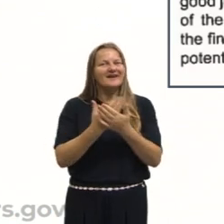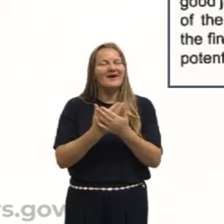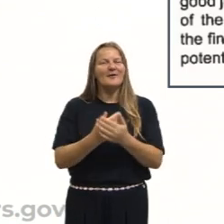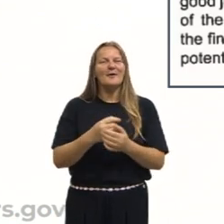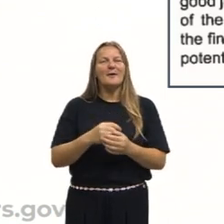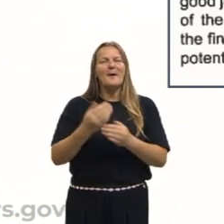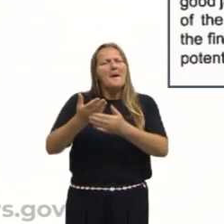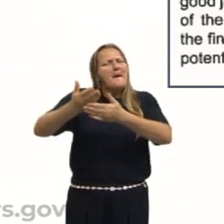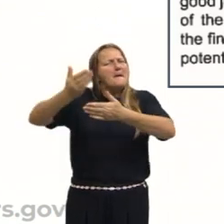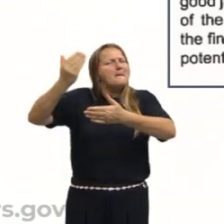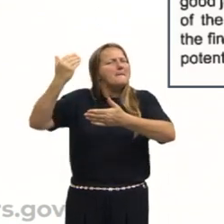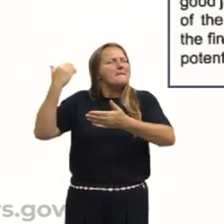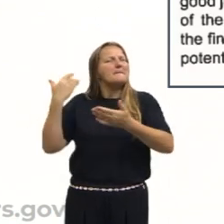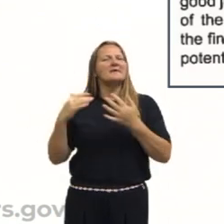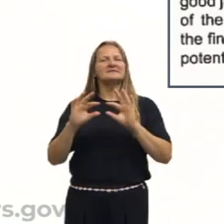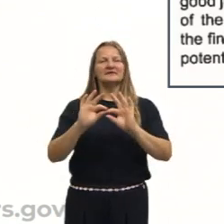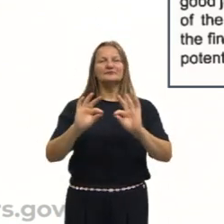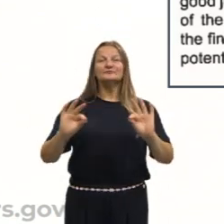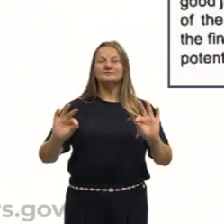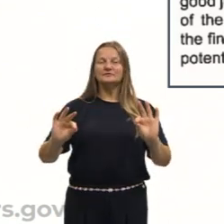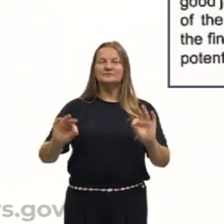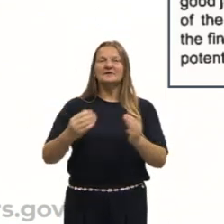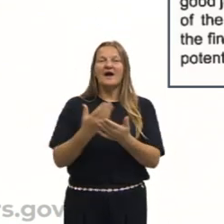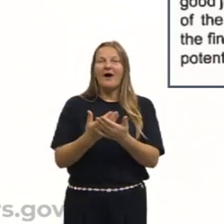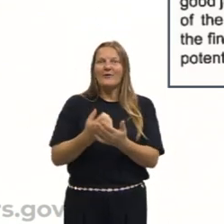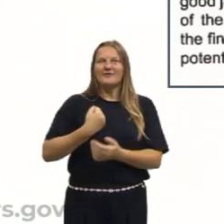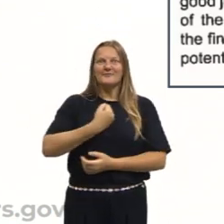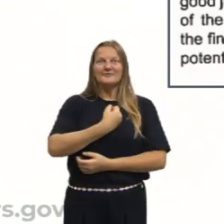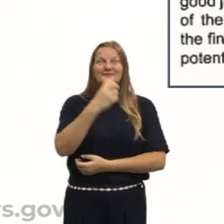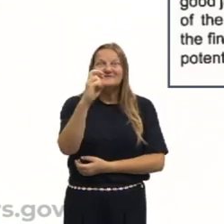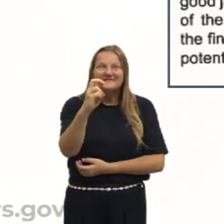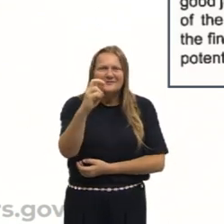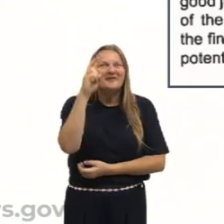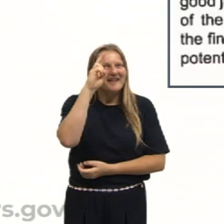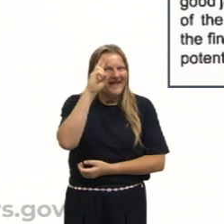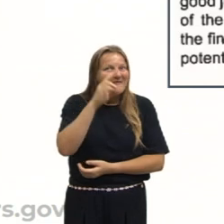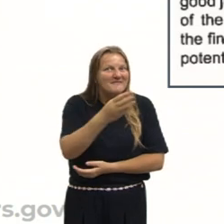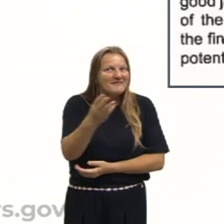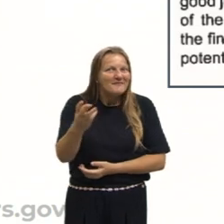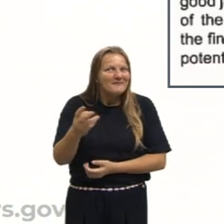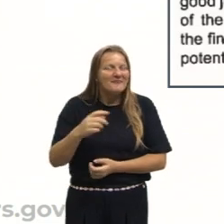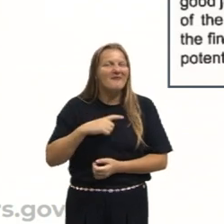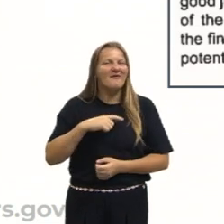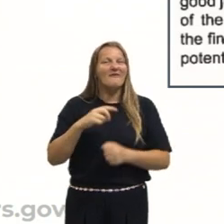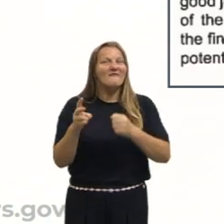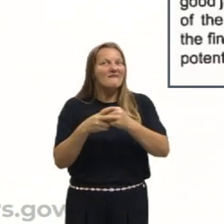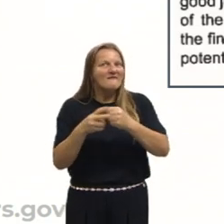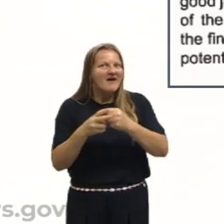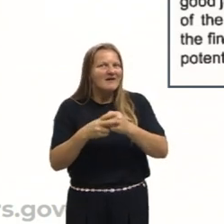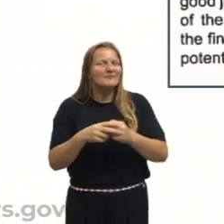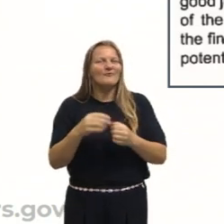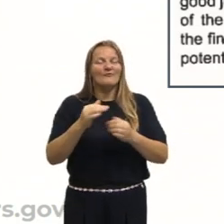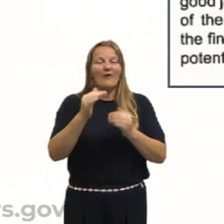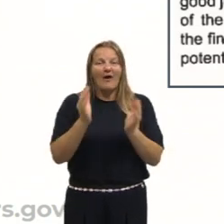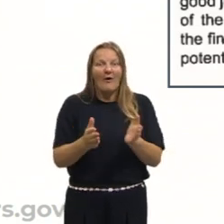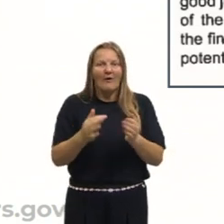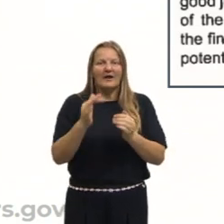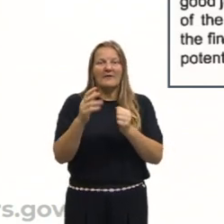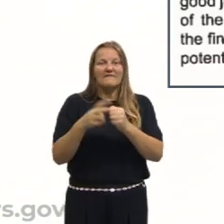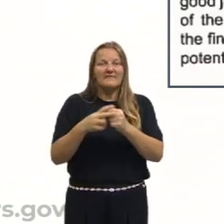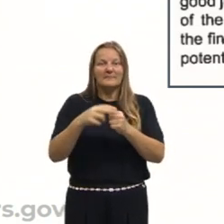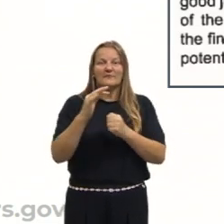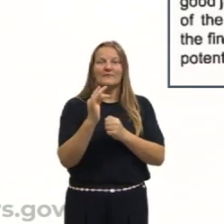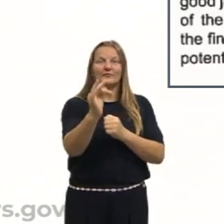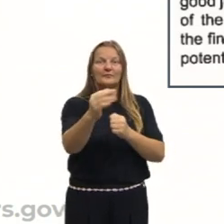simples quando nós trabalhamos lá na aula 5 lembram que nós trabalhamos os tempos verbais na aula 5 nós trabalhamos tempos verbais